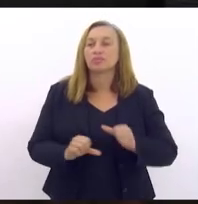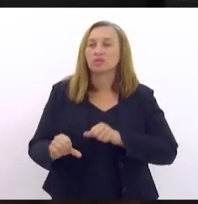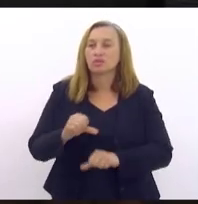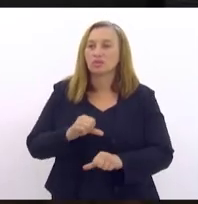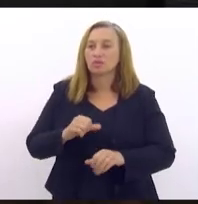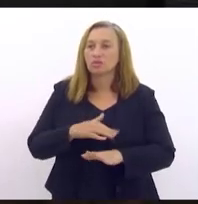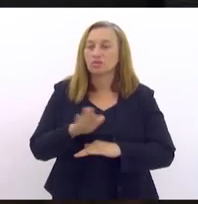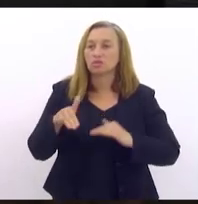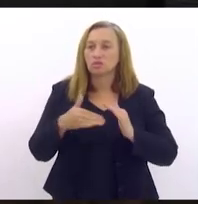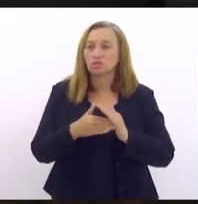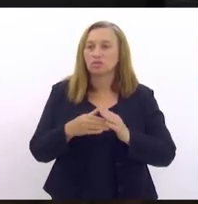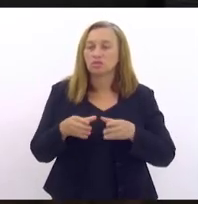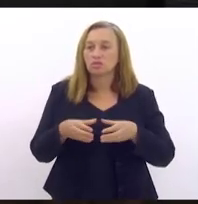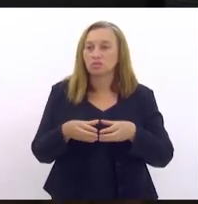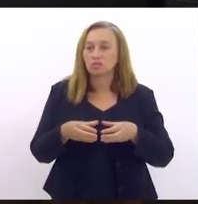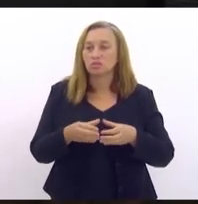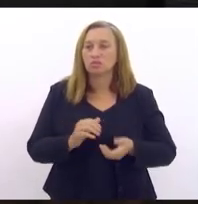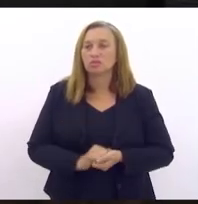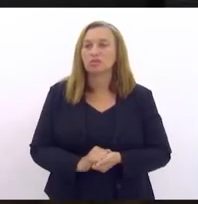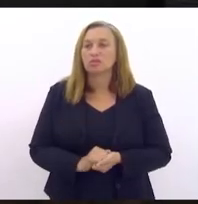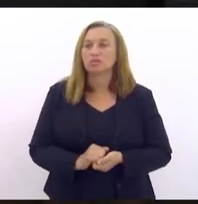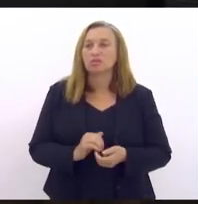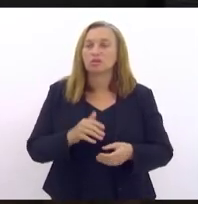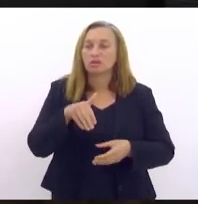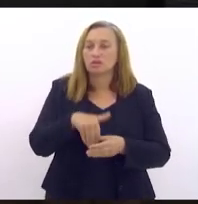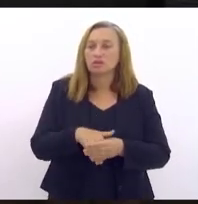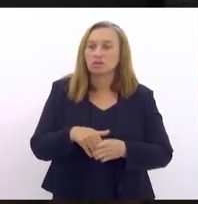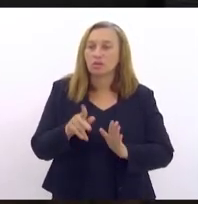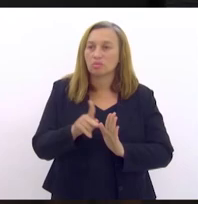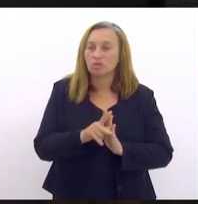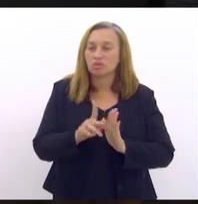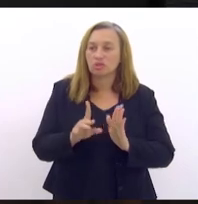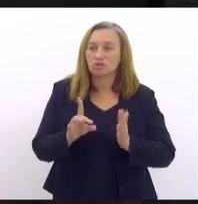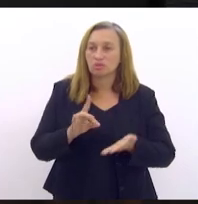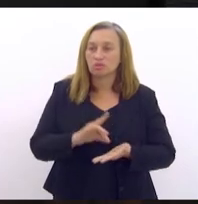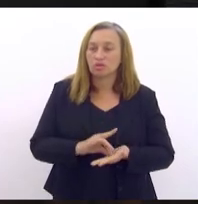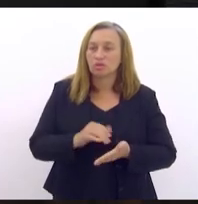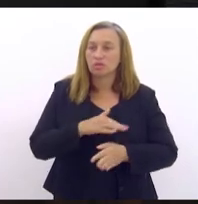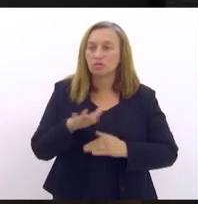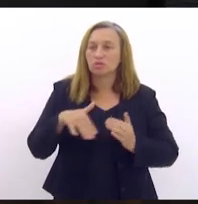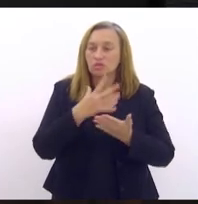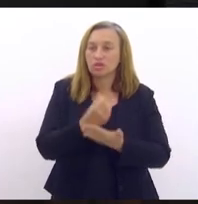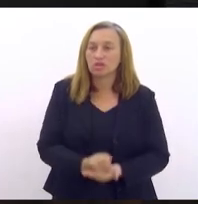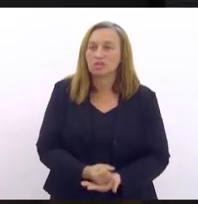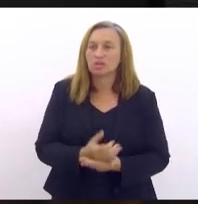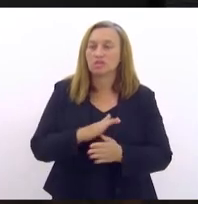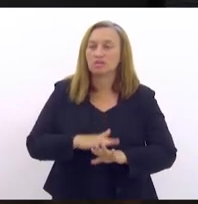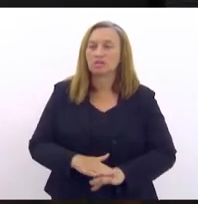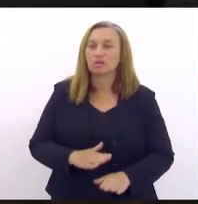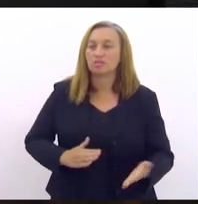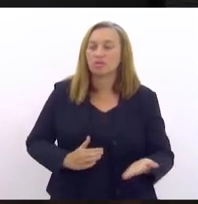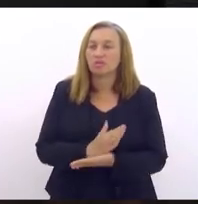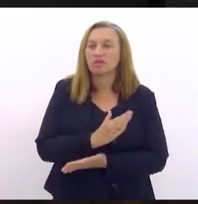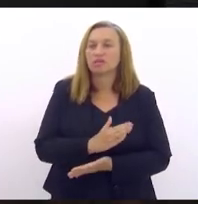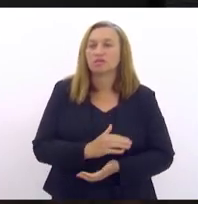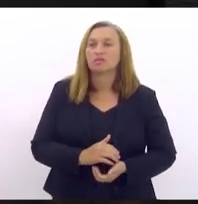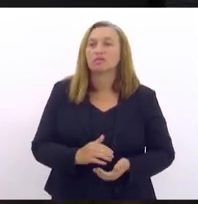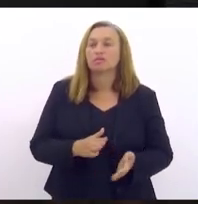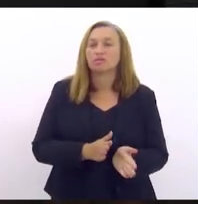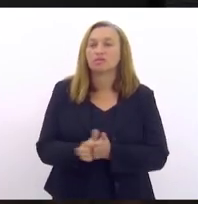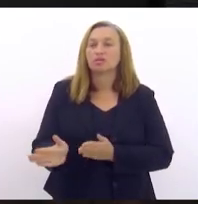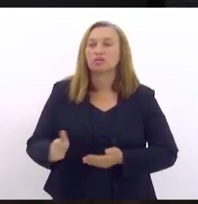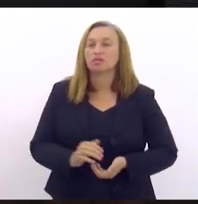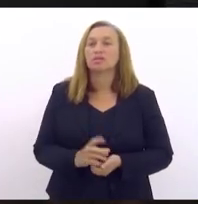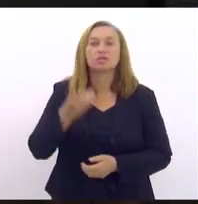contrárias de todas as comissões. Em votação, projeto original. Senhores que aprovam, permaneçam como estão. Aprovado, vai